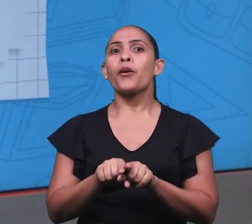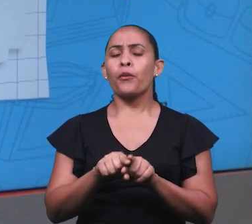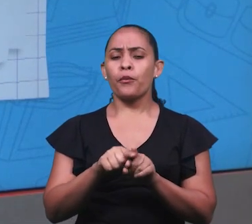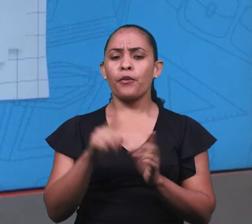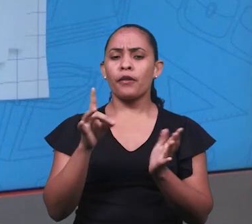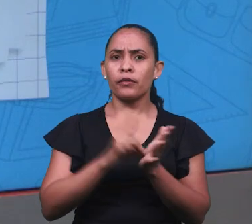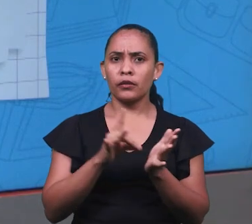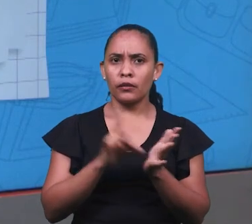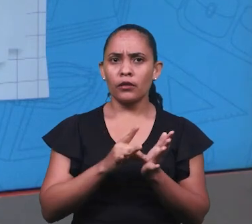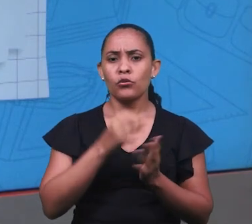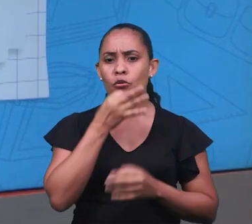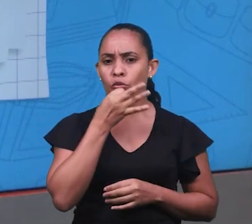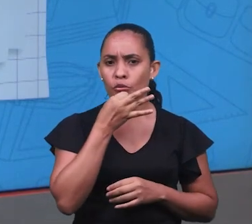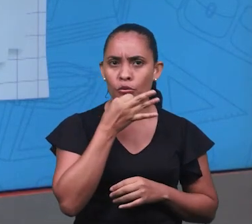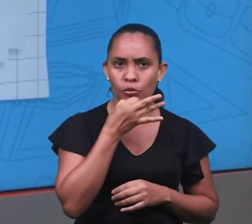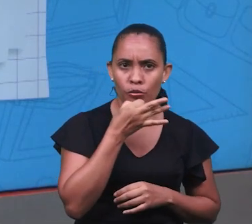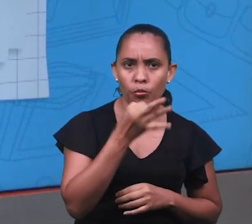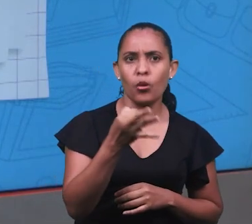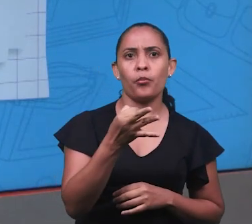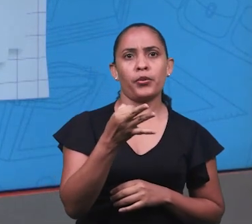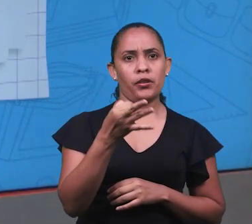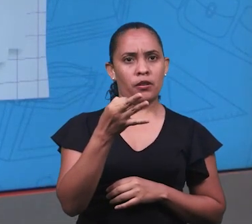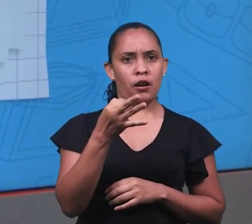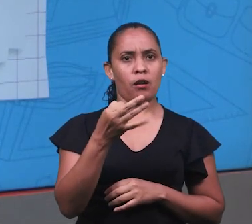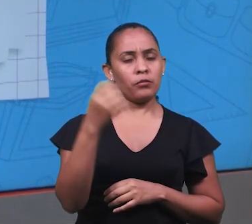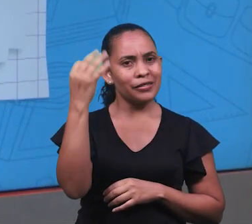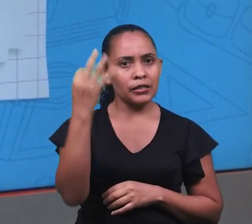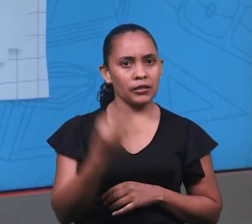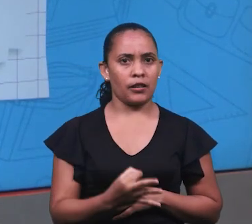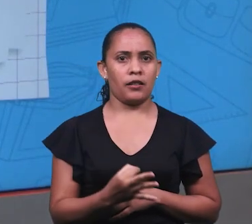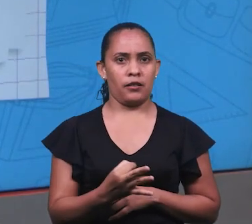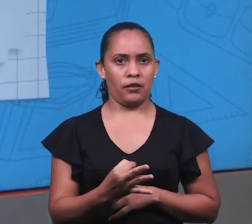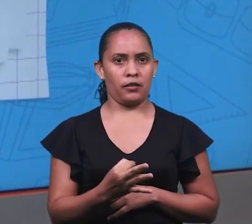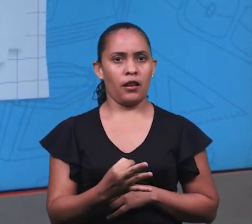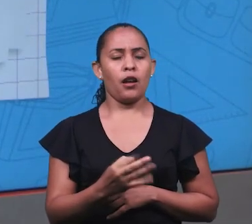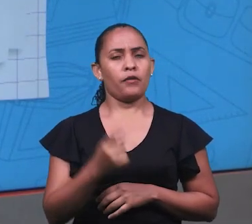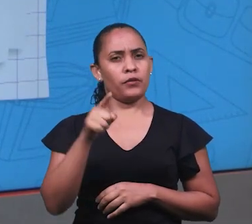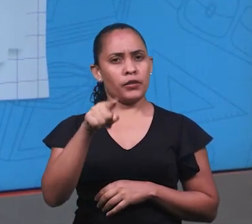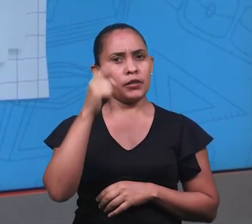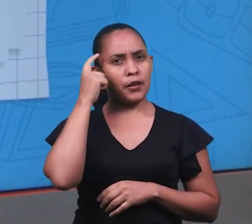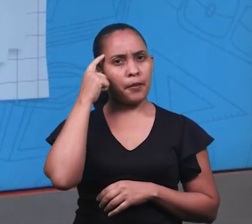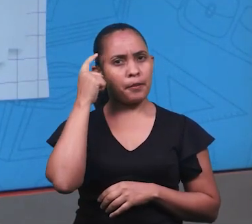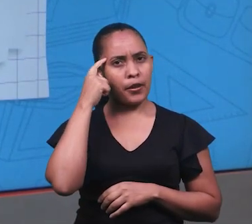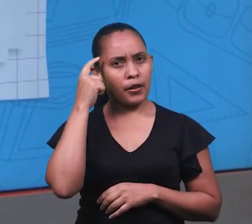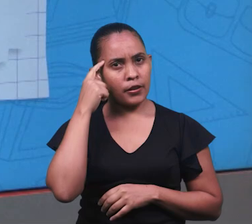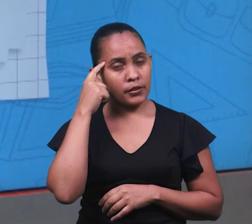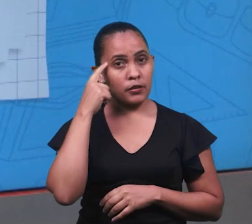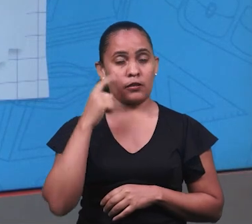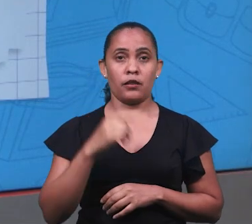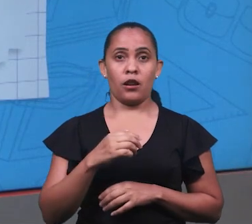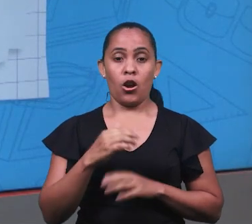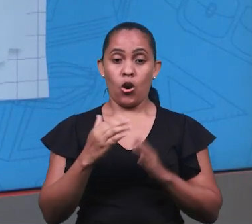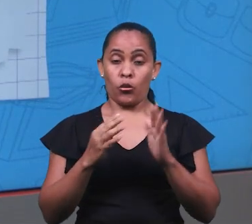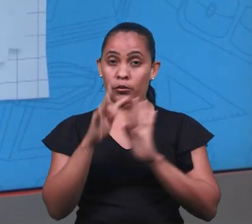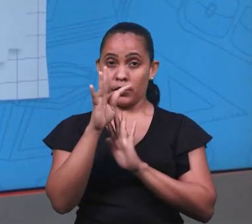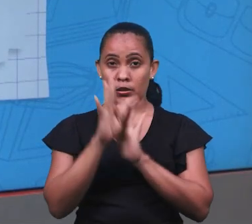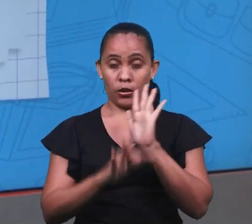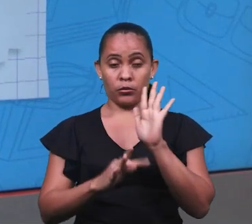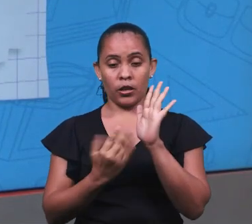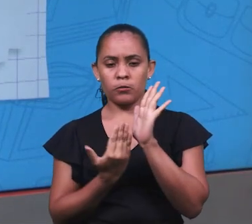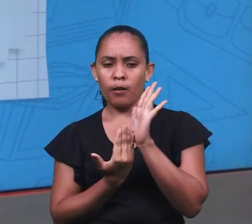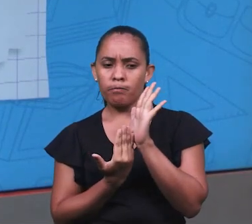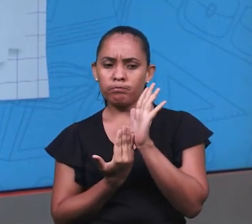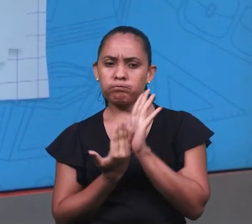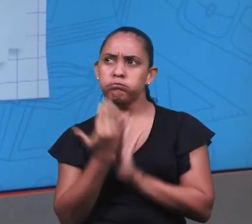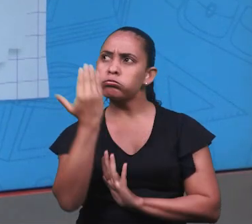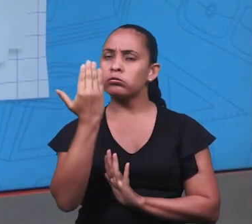coerência, uma progressão. O que seria essa progressão textual? Progride, pensa assim, ó, progride, né? É o meu texto avançando,